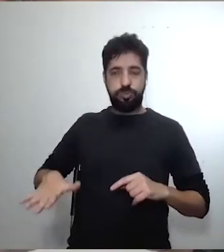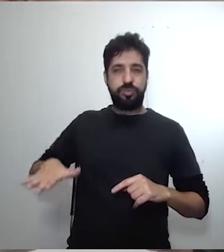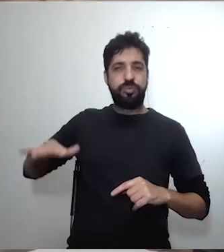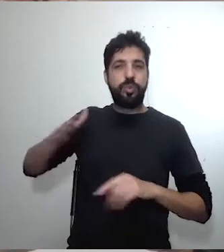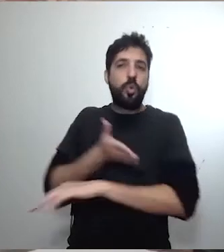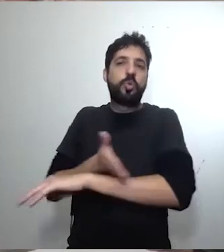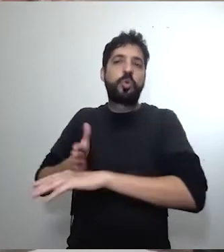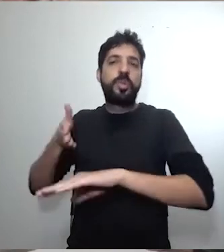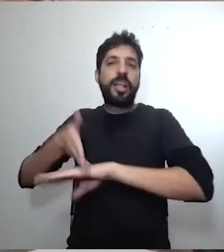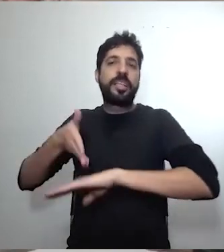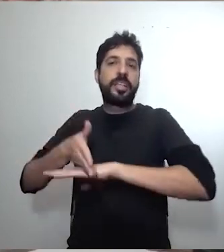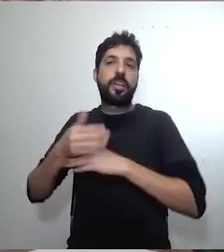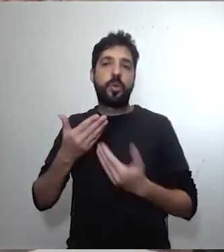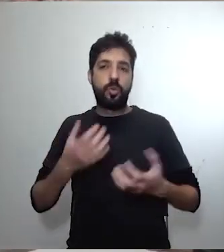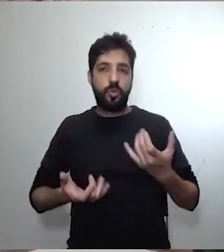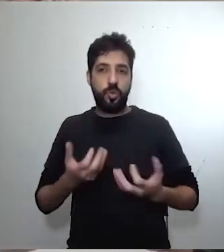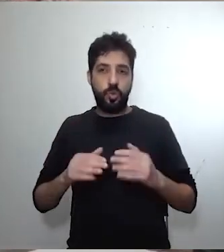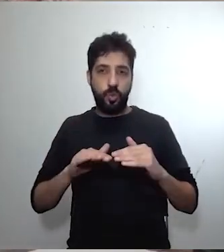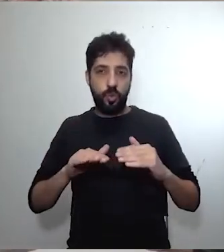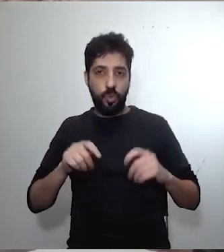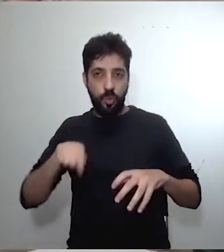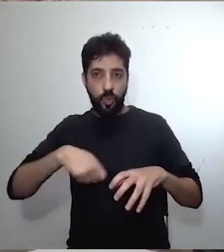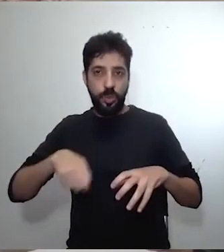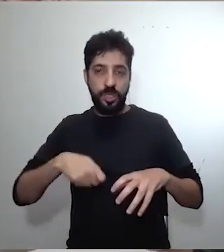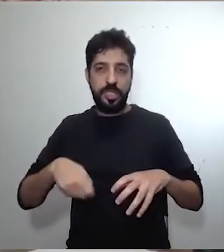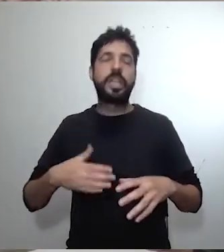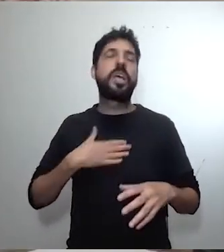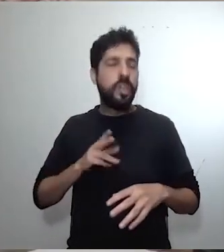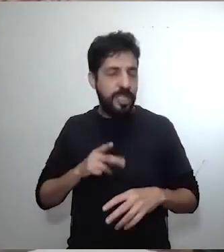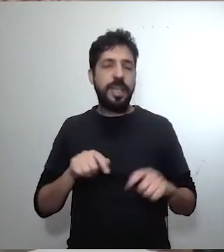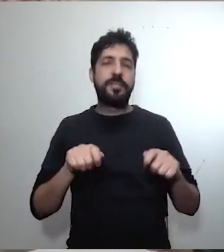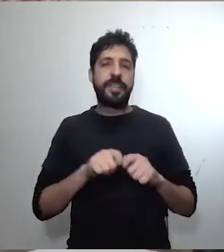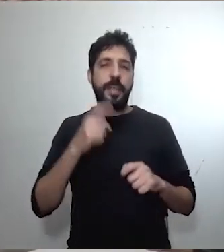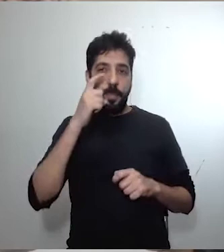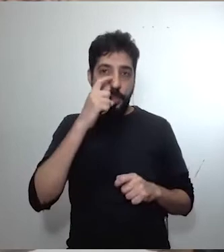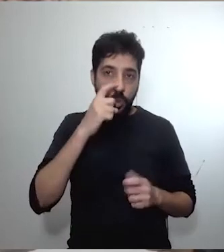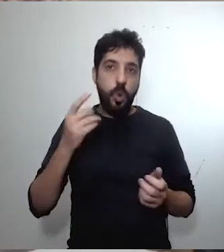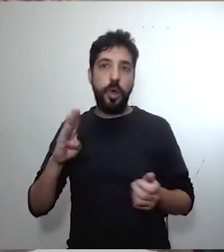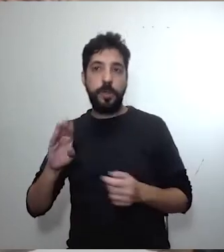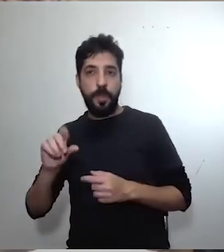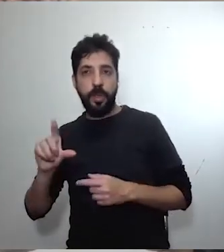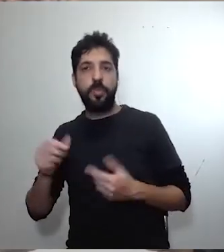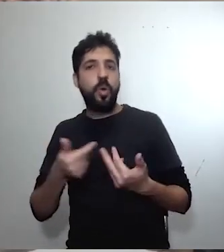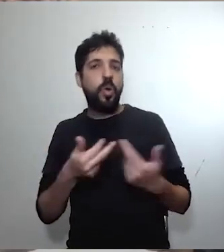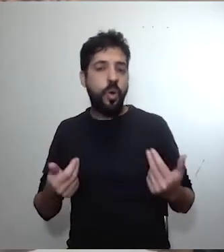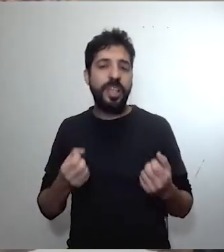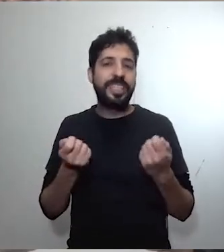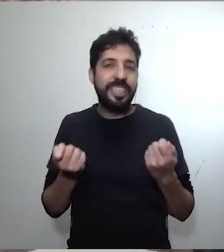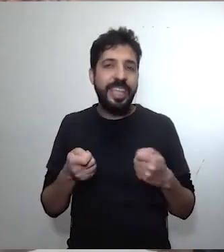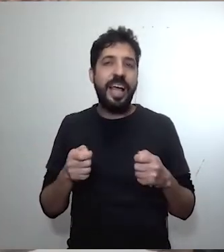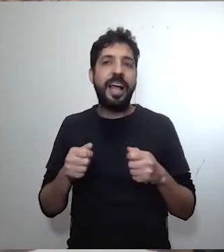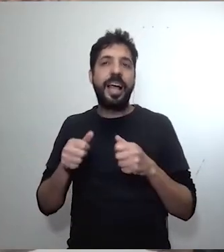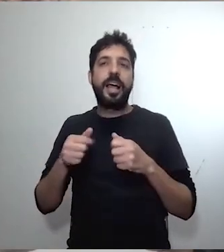mãe. E a gente, né, sempre foi de fazer biscoitos, bolos, coisas que pudessem